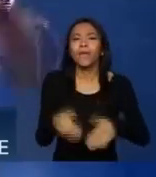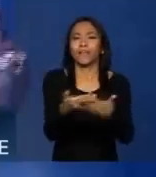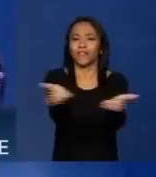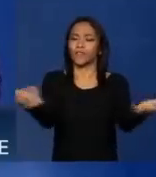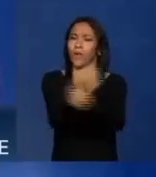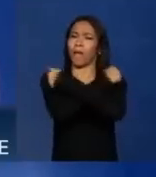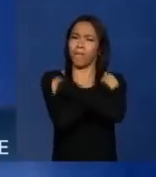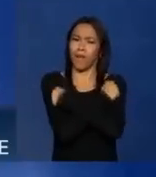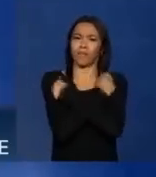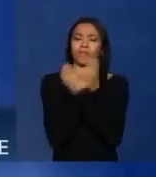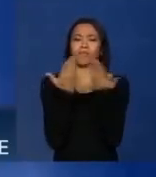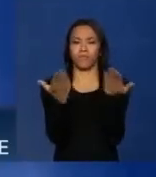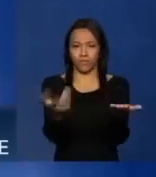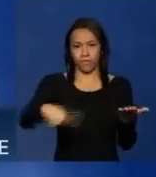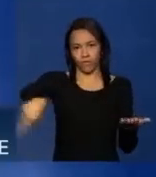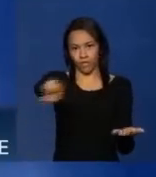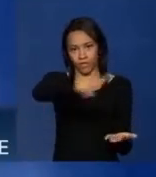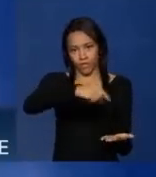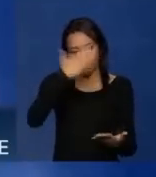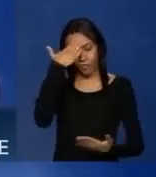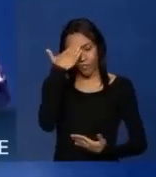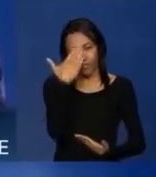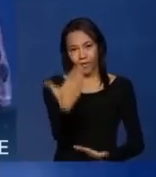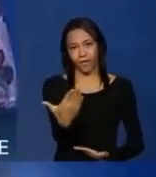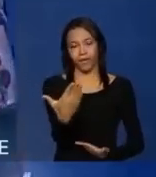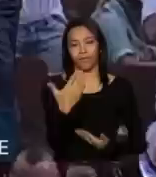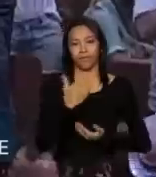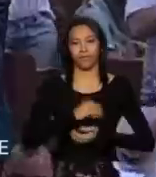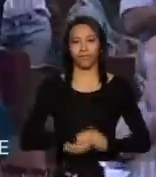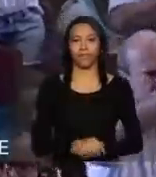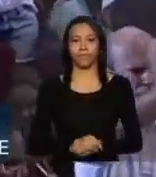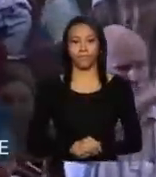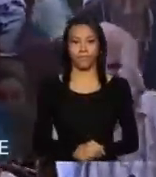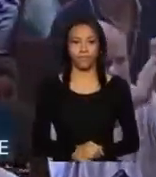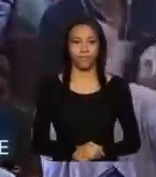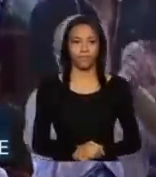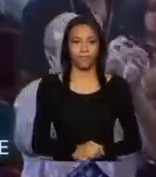grande abraço a vocês e muito obrigado.